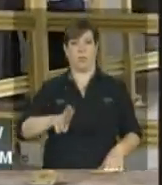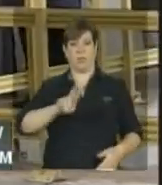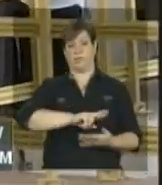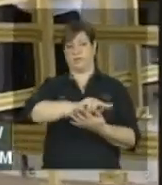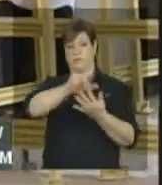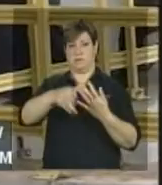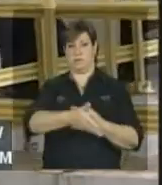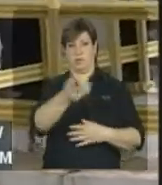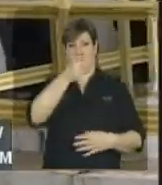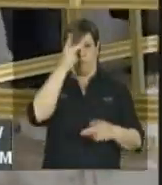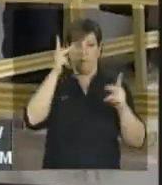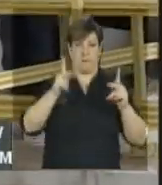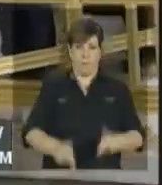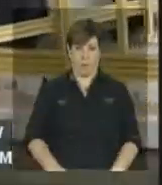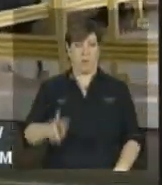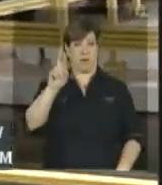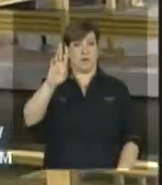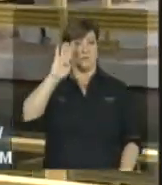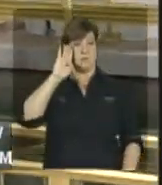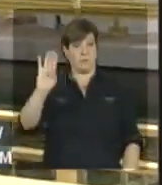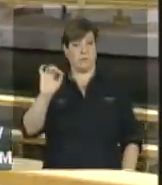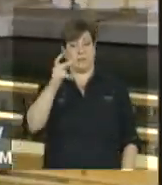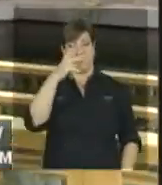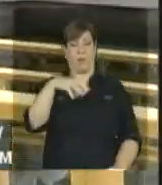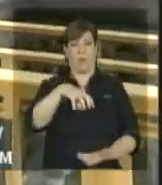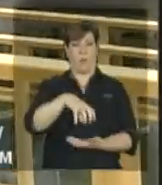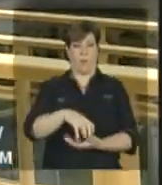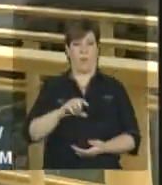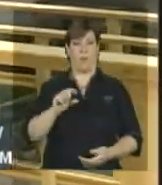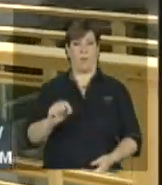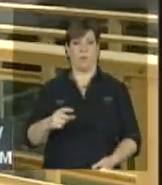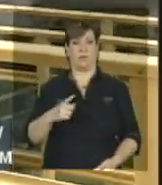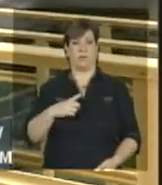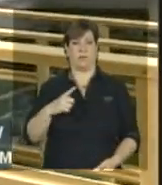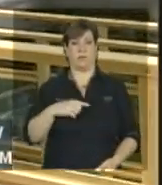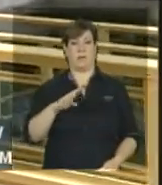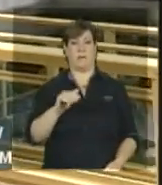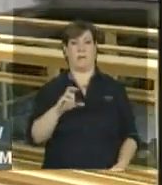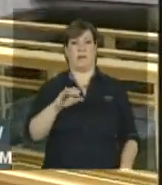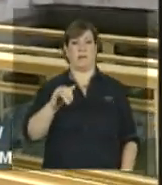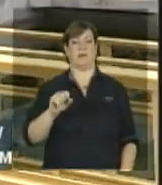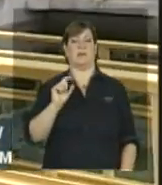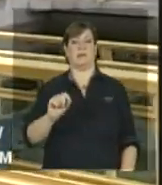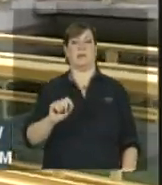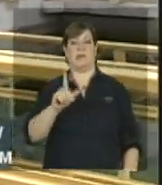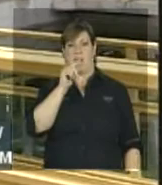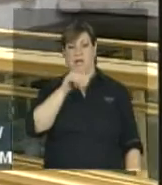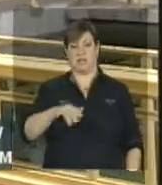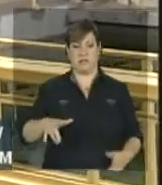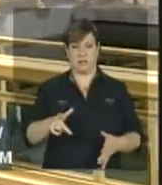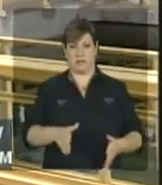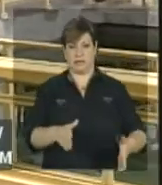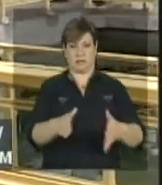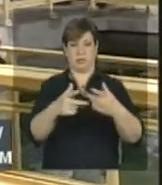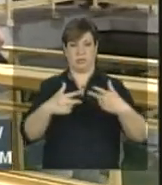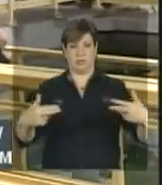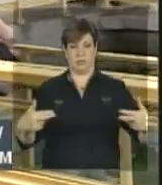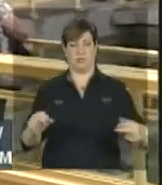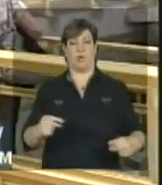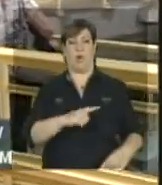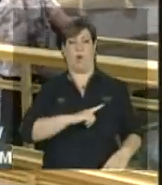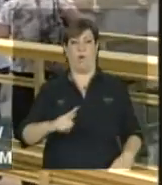populações, representadas principalmente pelos comitês de bacias hidrográficas. Segundo o governo do estado, eles querem